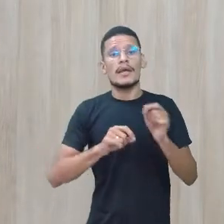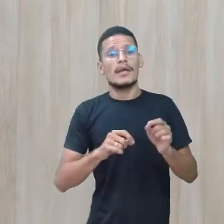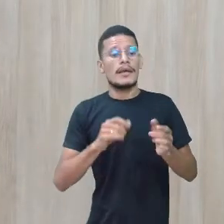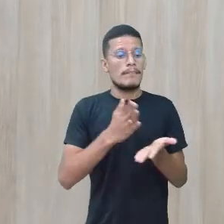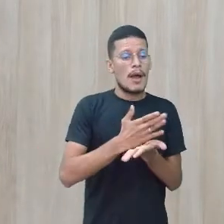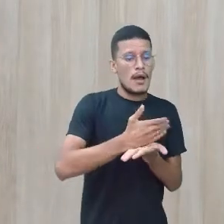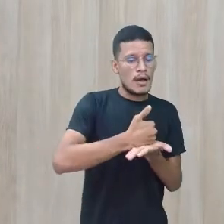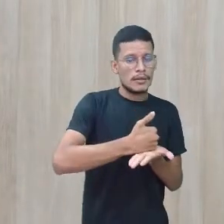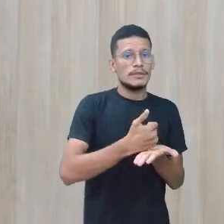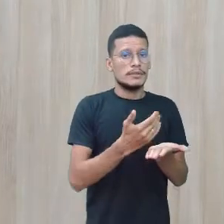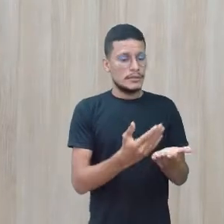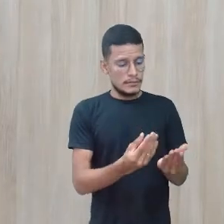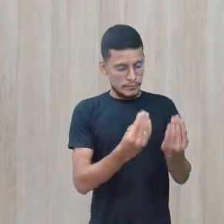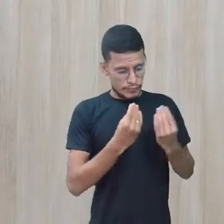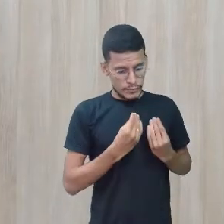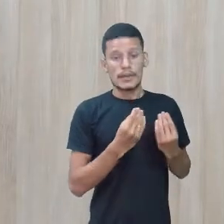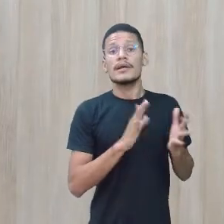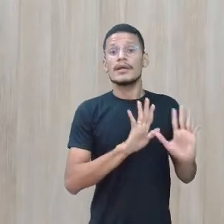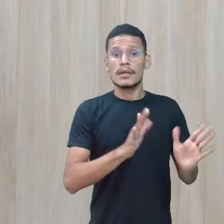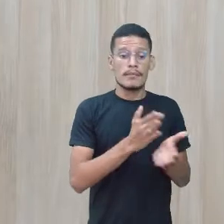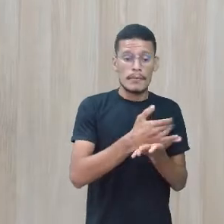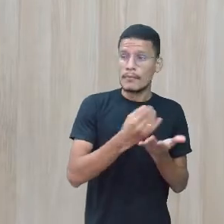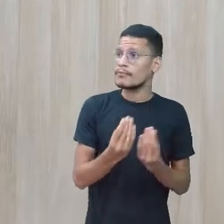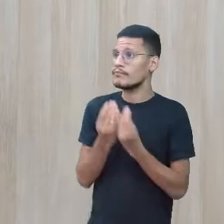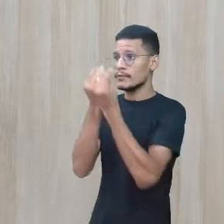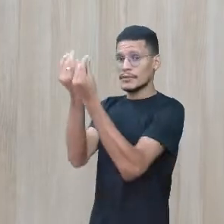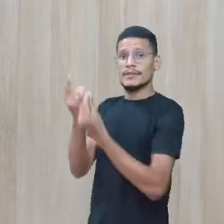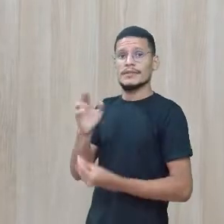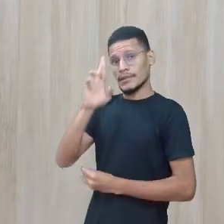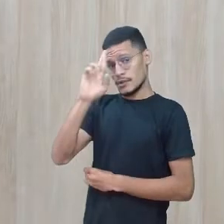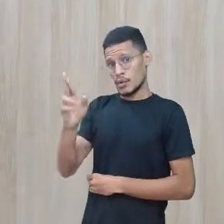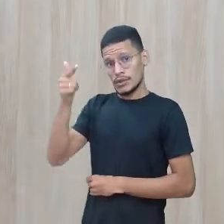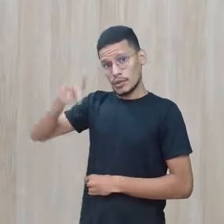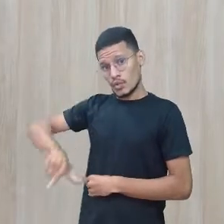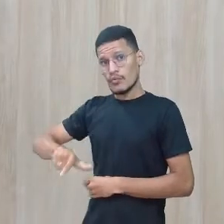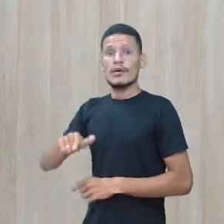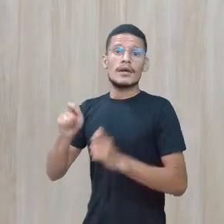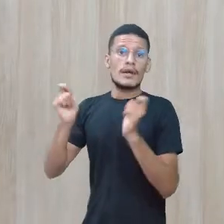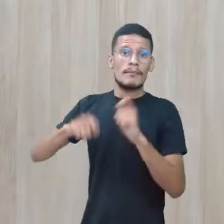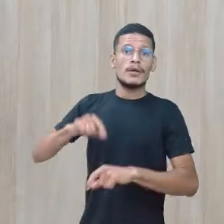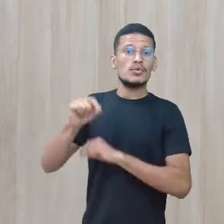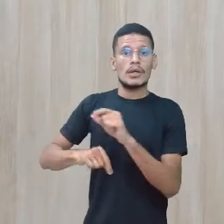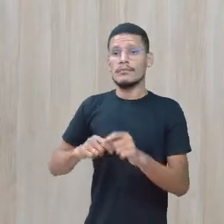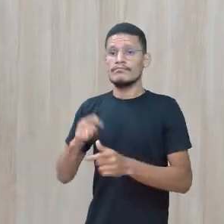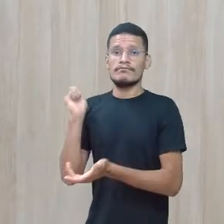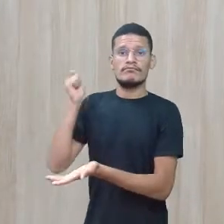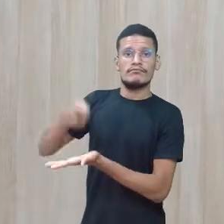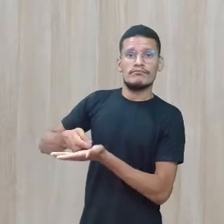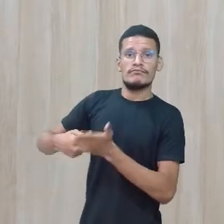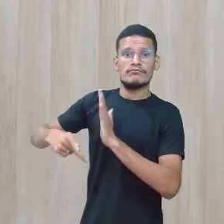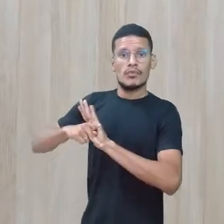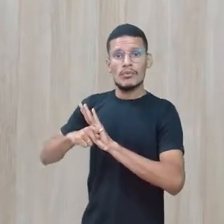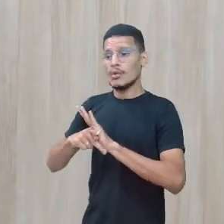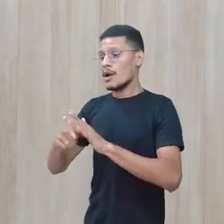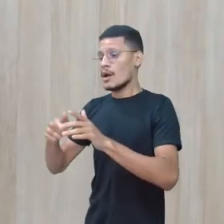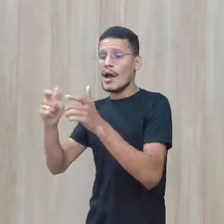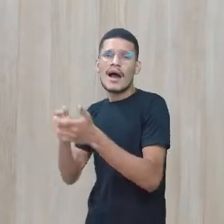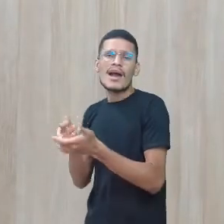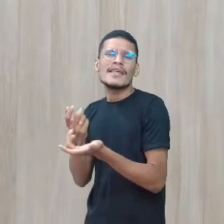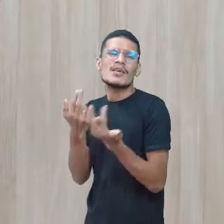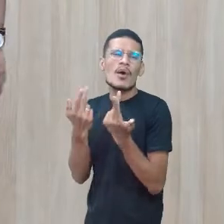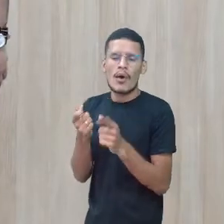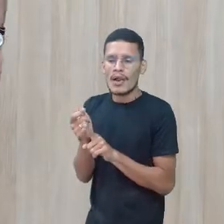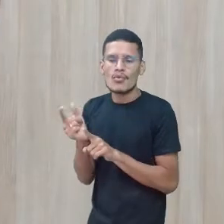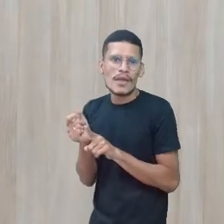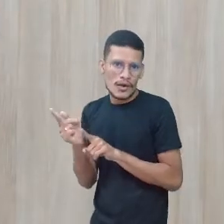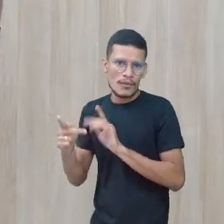da produção aqui e enviava também para o senhor, como se fosse tipo um pagamento, né, de aluguel aqui das